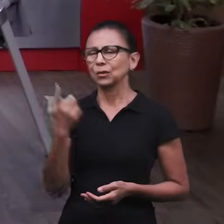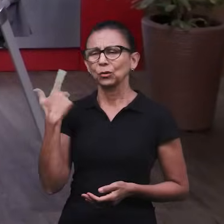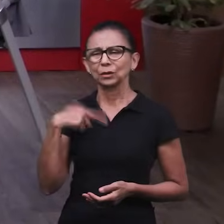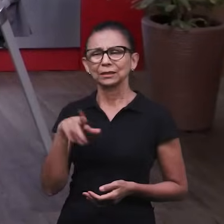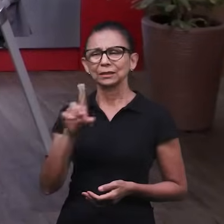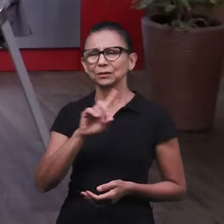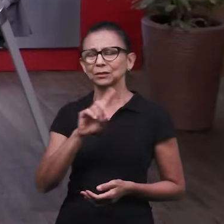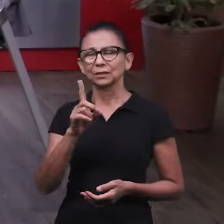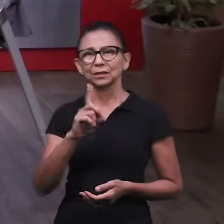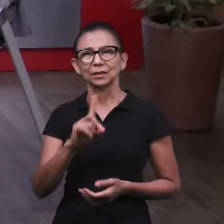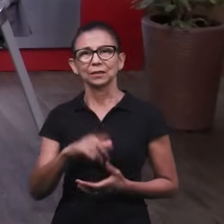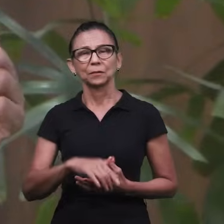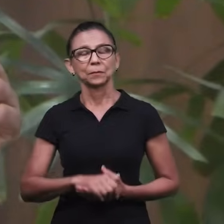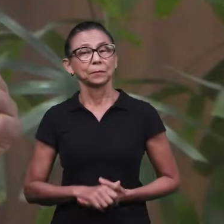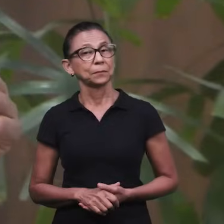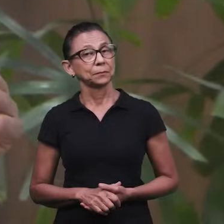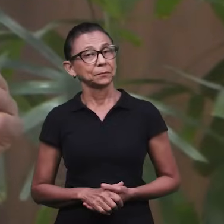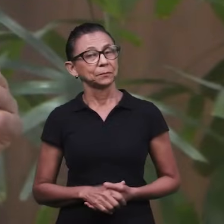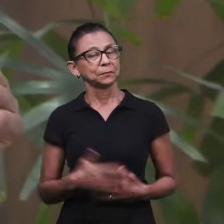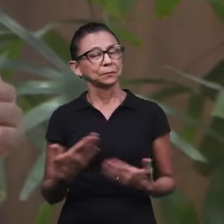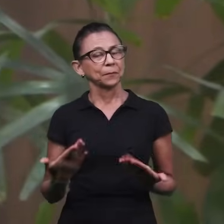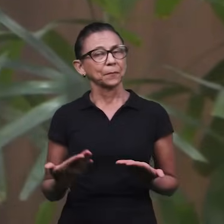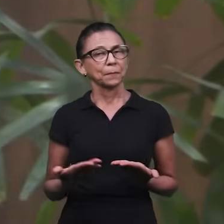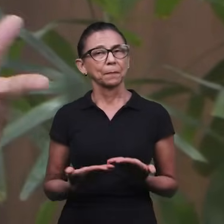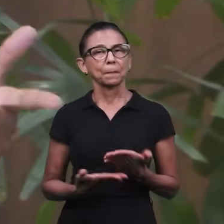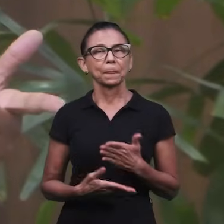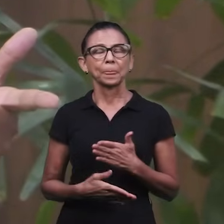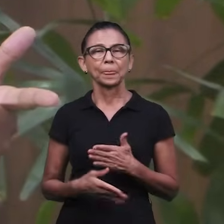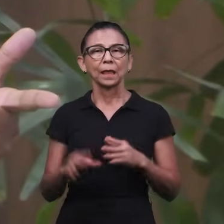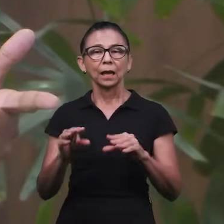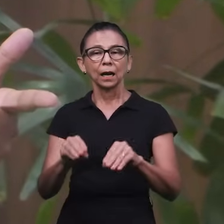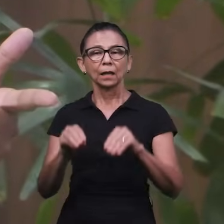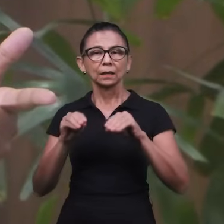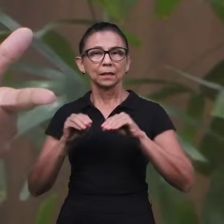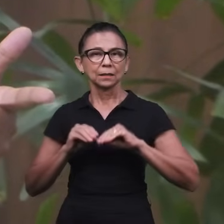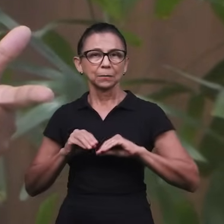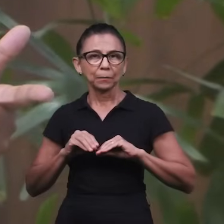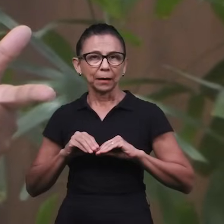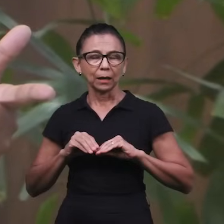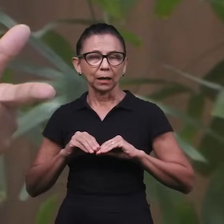E quanto antes nós cuidamos, melhor o resultado.